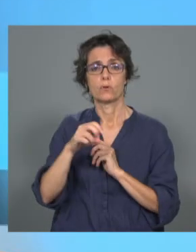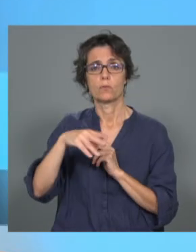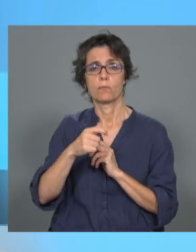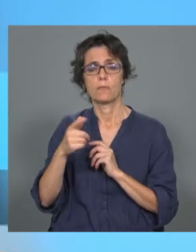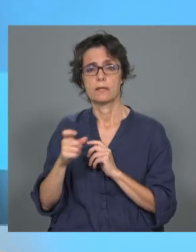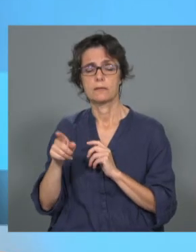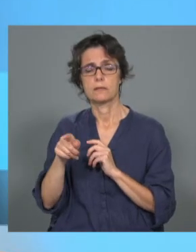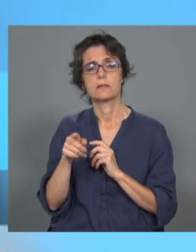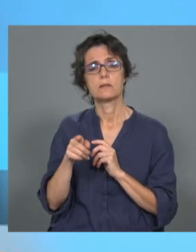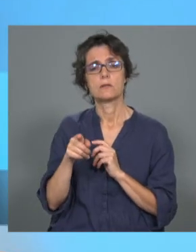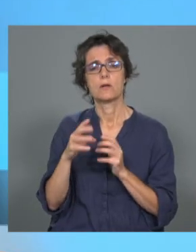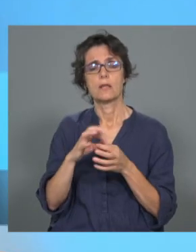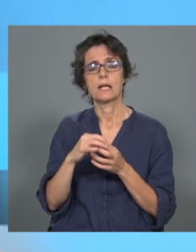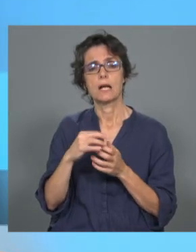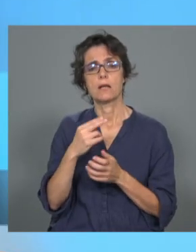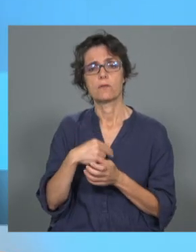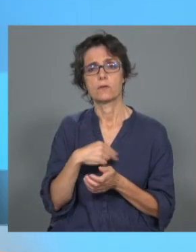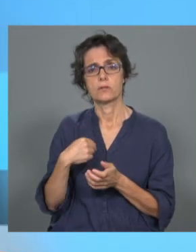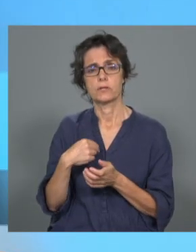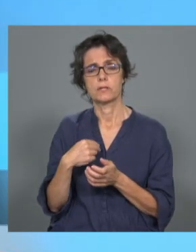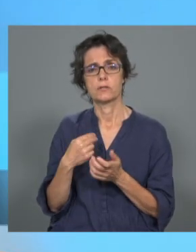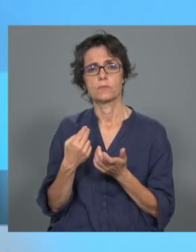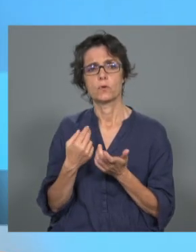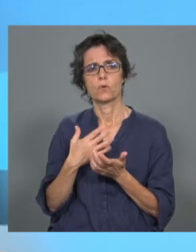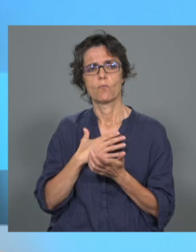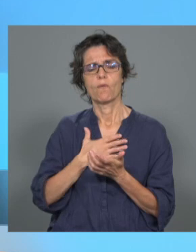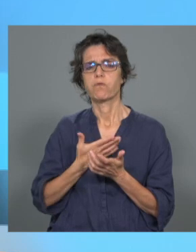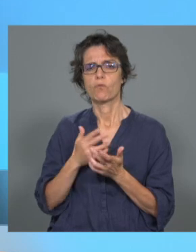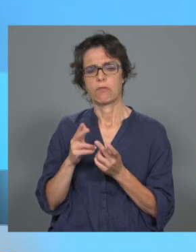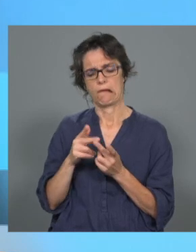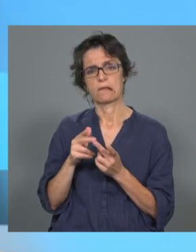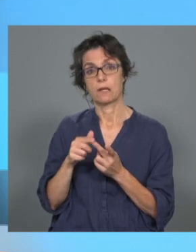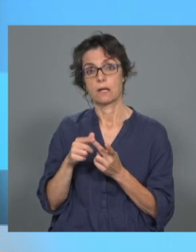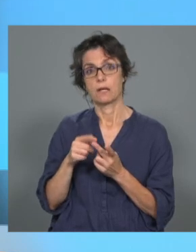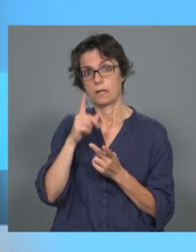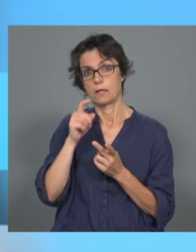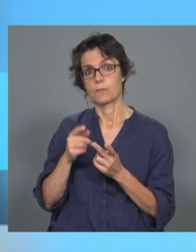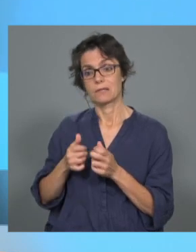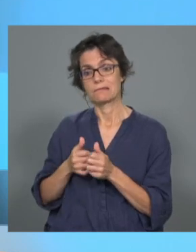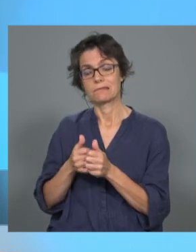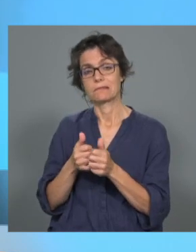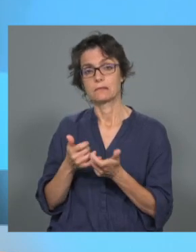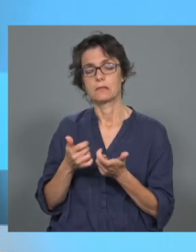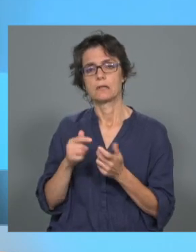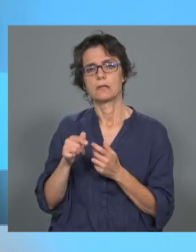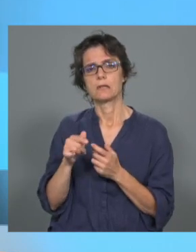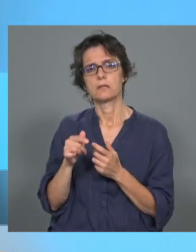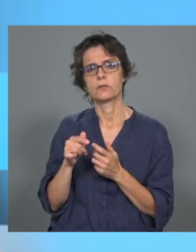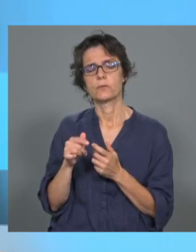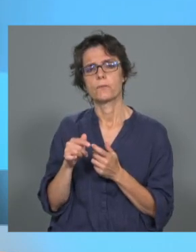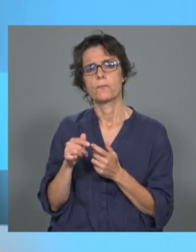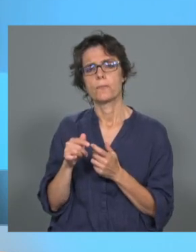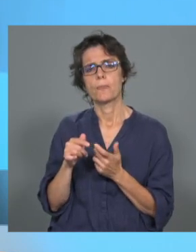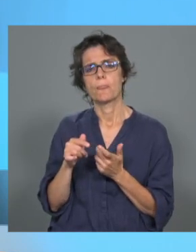cristianismo como seguimento. O que nos diz este texto para essa concretização da experiência cristã nos dias de